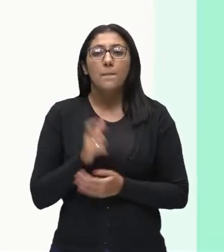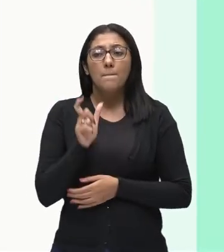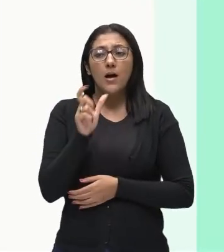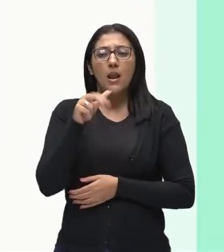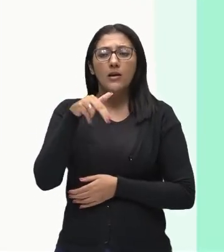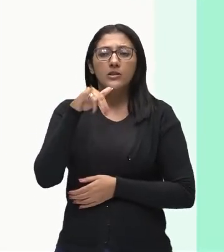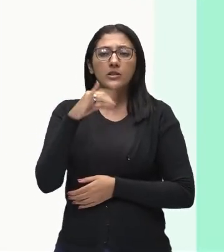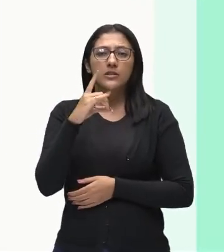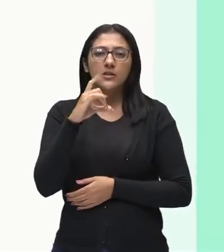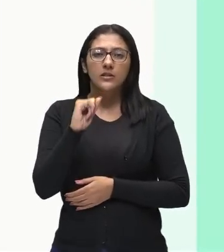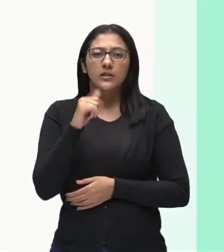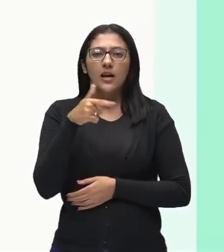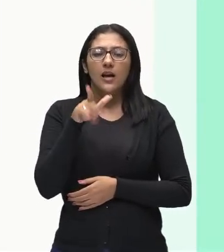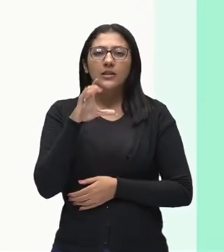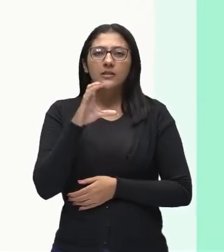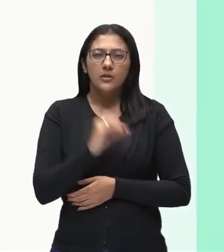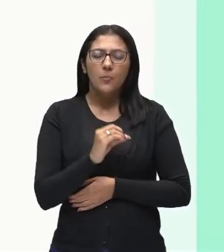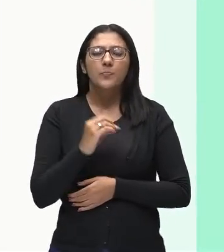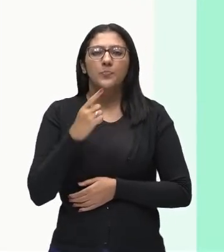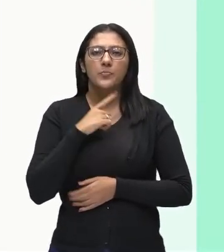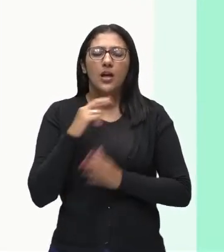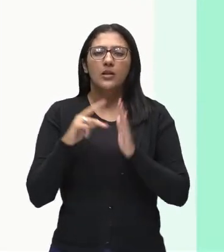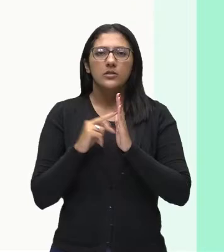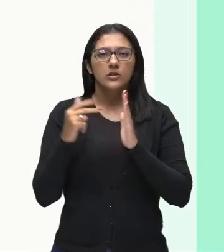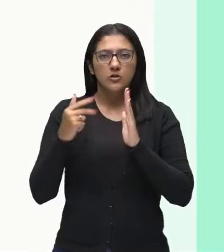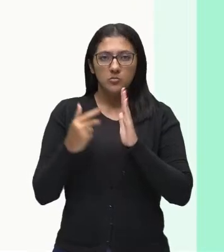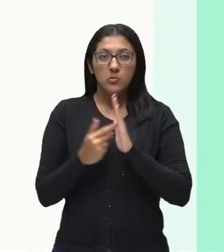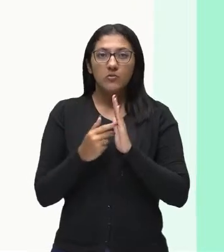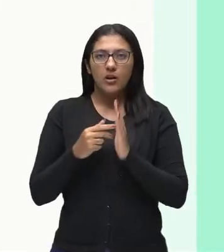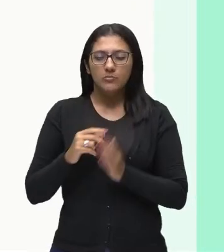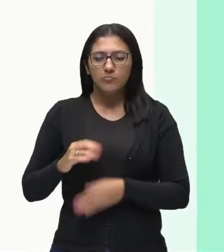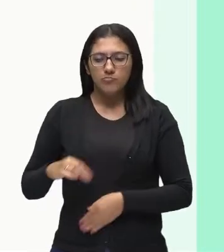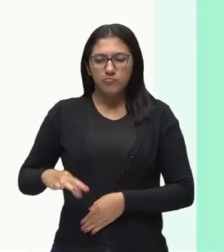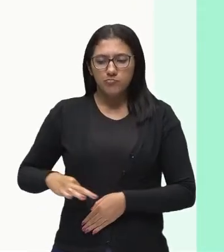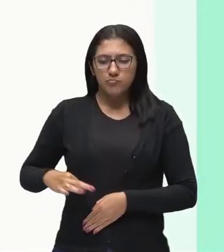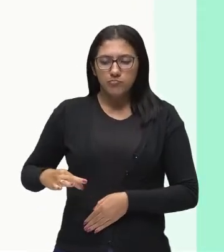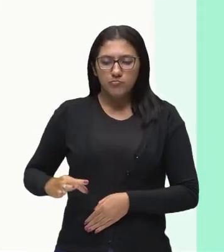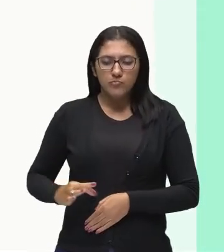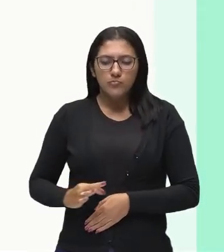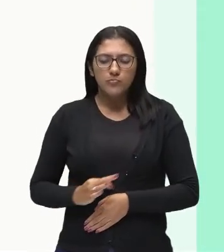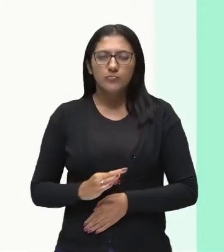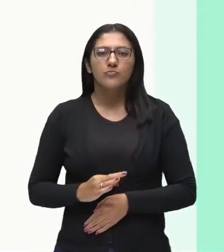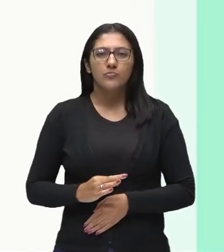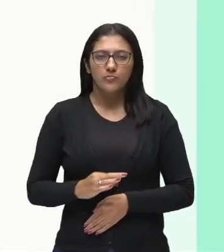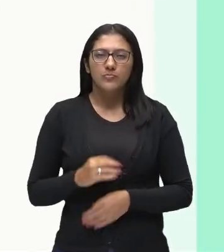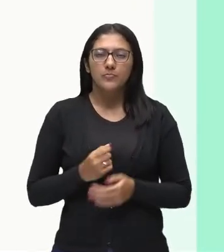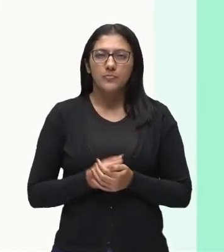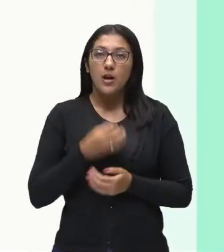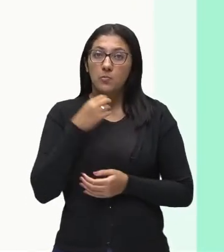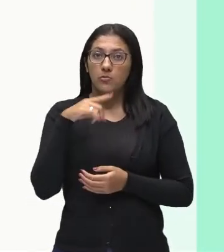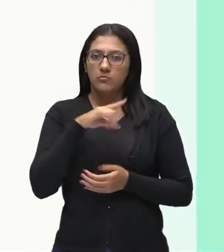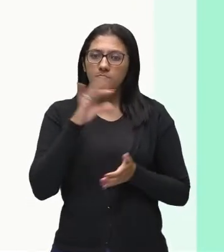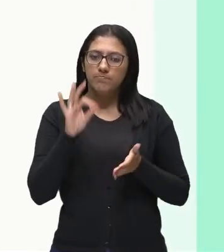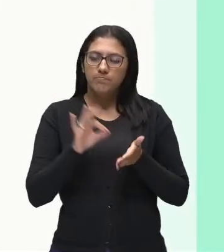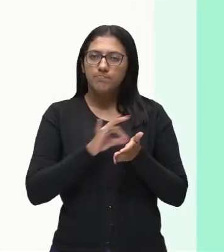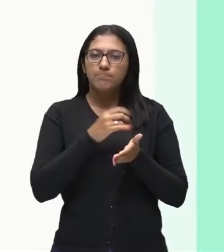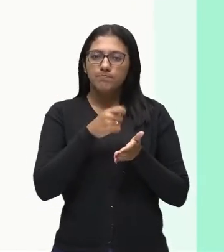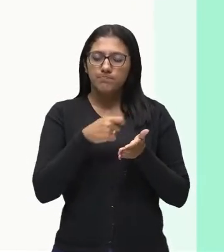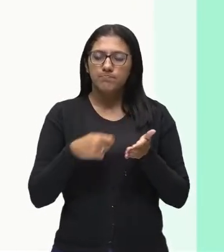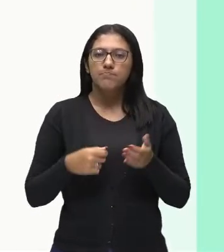nidação. Nidação é implantação do embrião no útero. Anote. Bem, depois que aconteceu